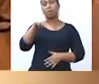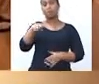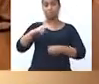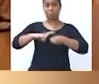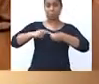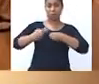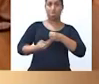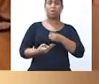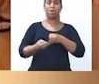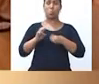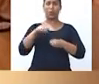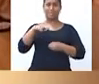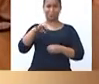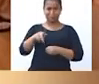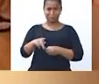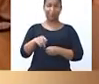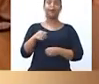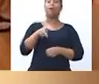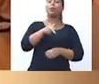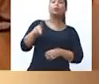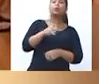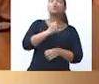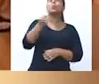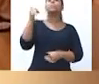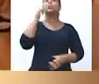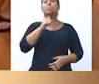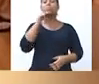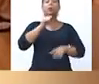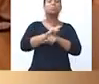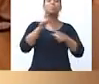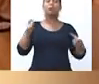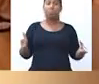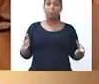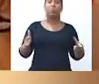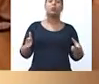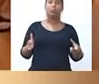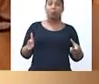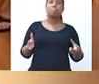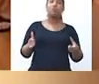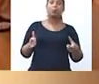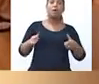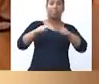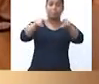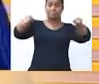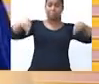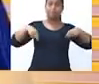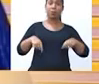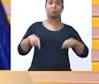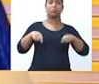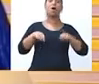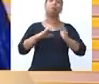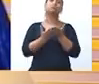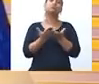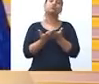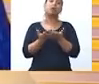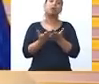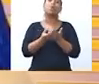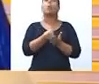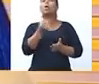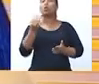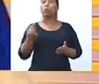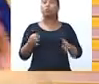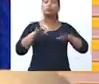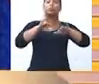de Educação, professora de Física. Professora, hoje as mulheres são maioria nos bancos das salas de aulas das universidades, mas